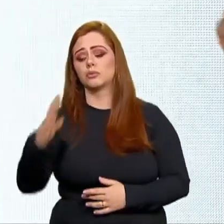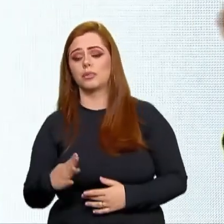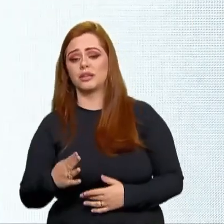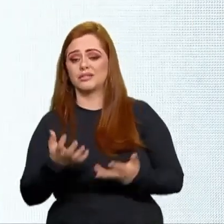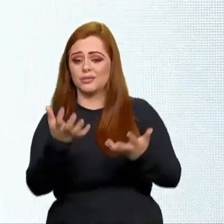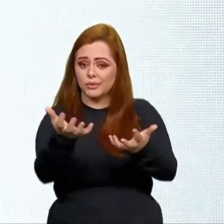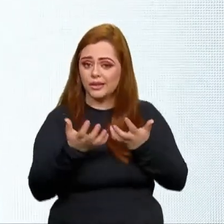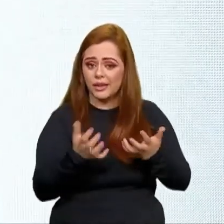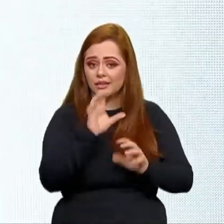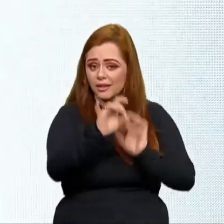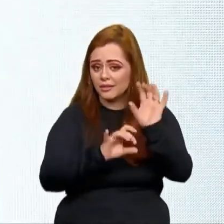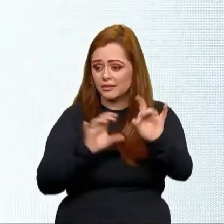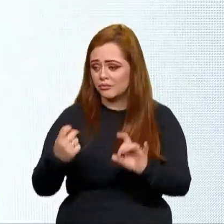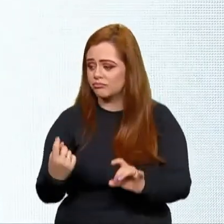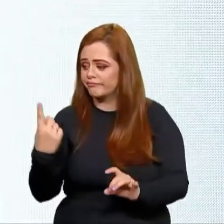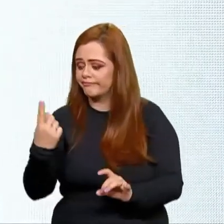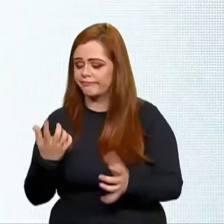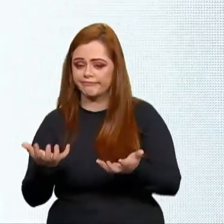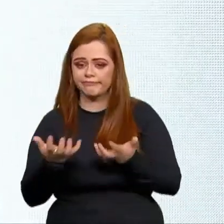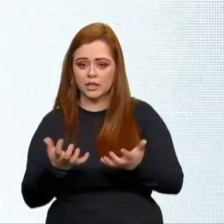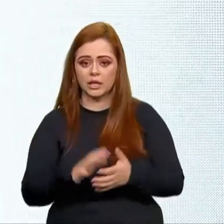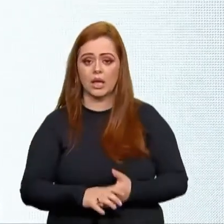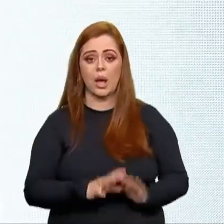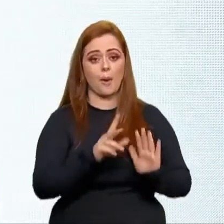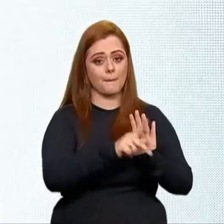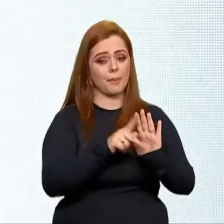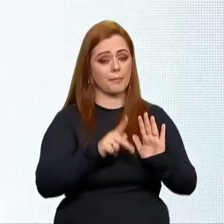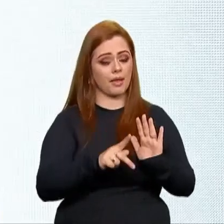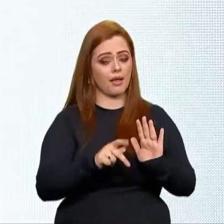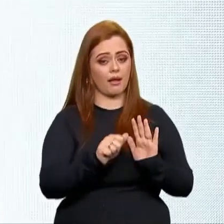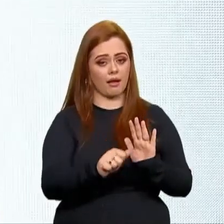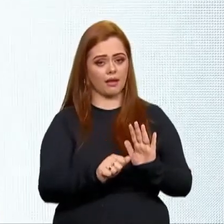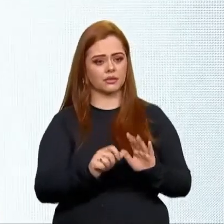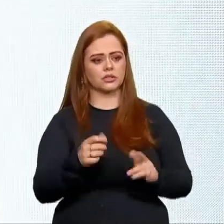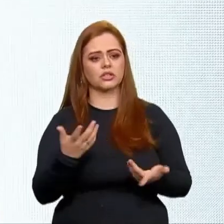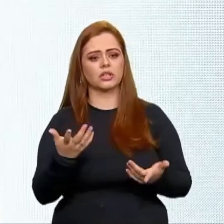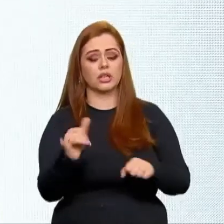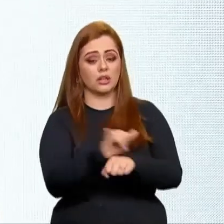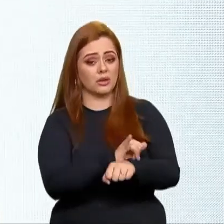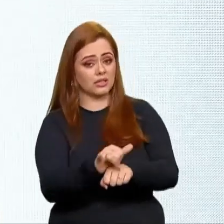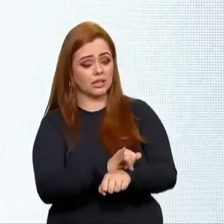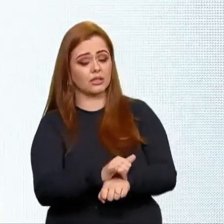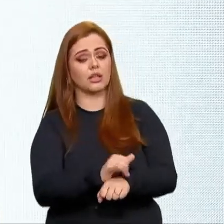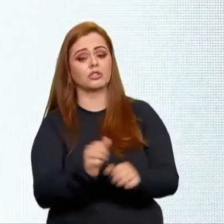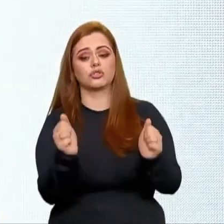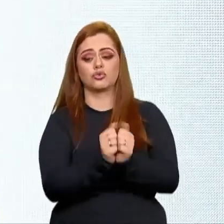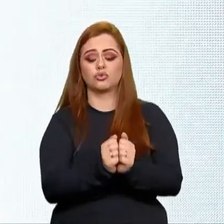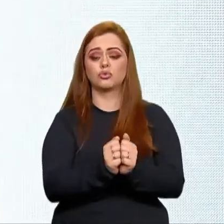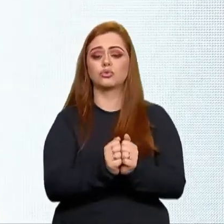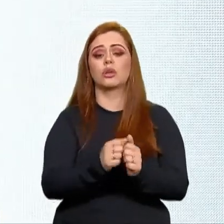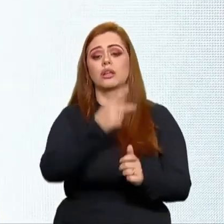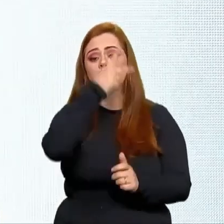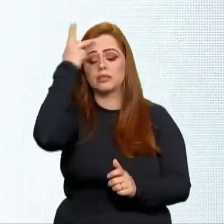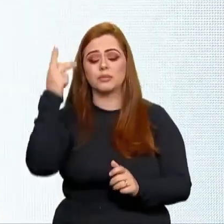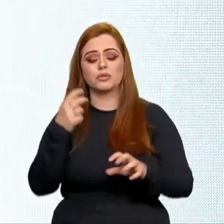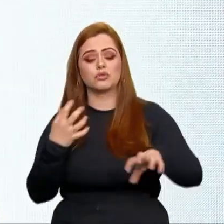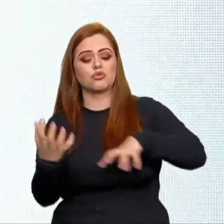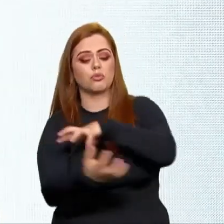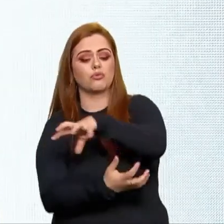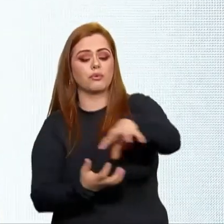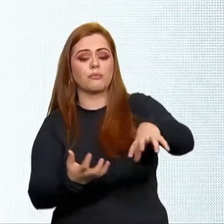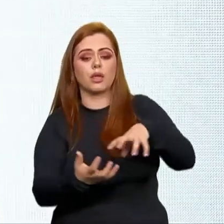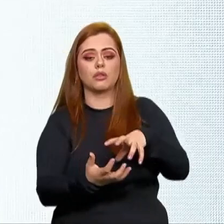nós. E aí, este PPA, que foi planejado pelas mãos e pelas vozes dos movimentos sociais,